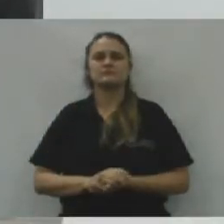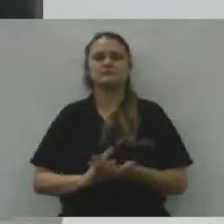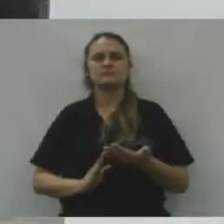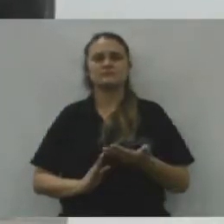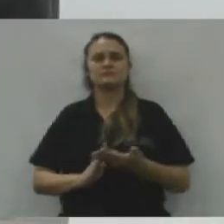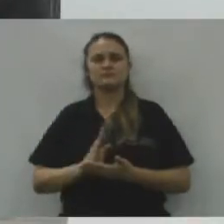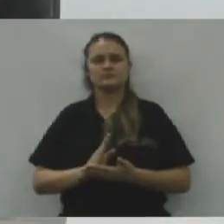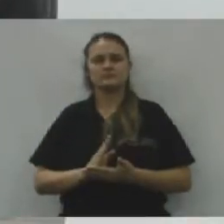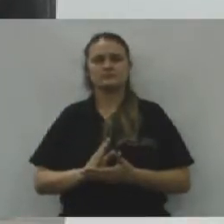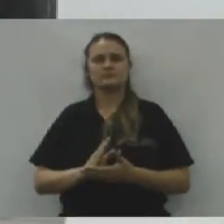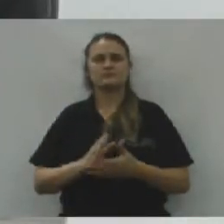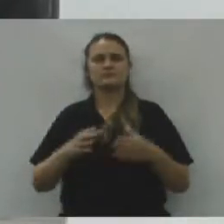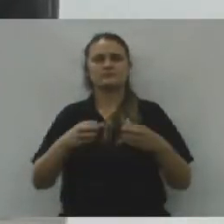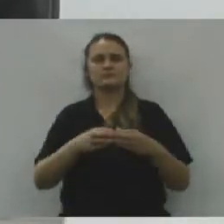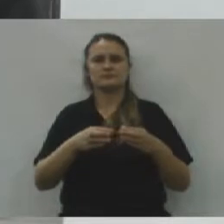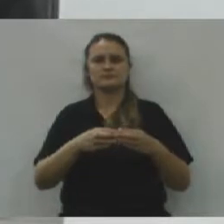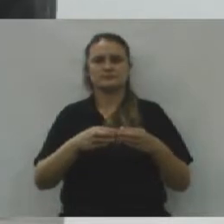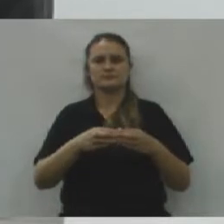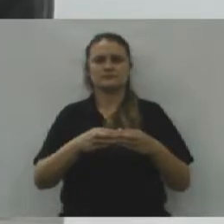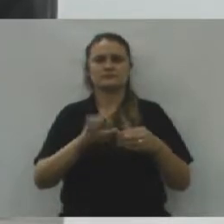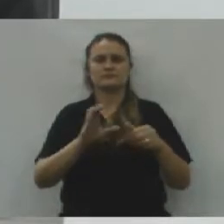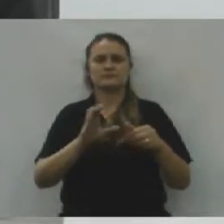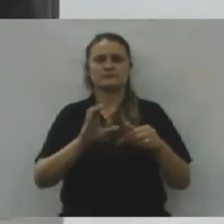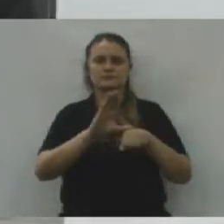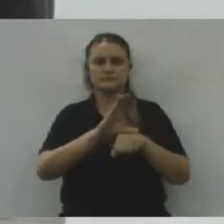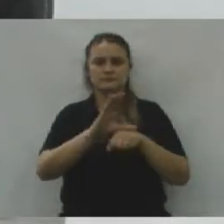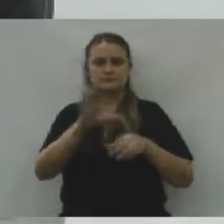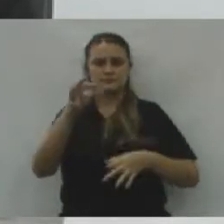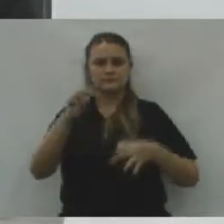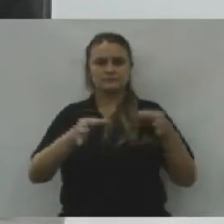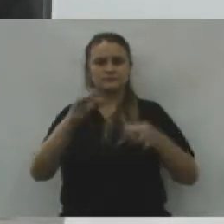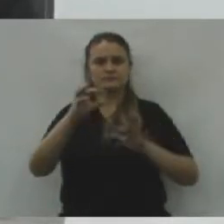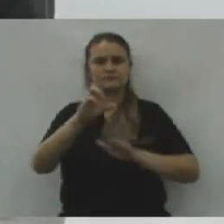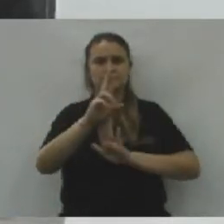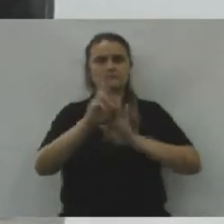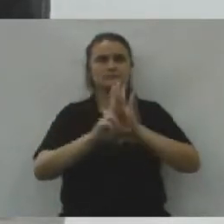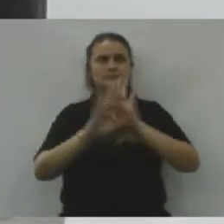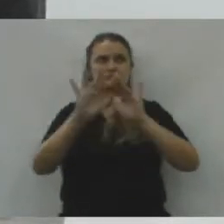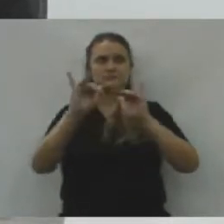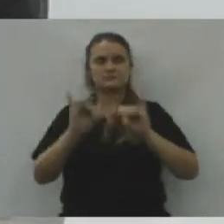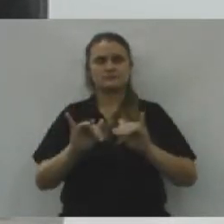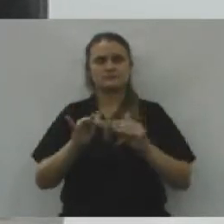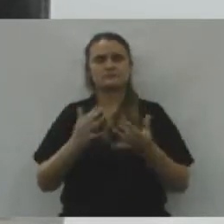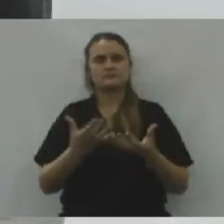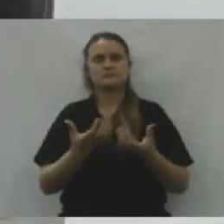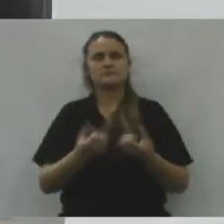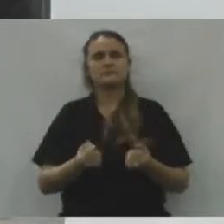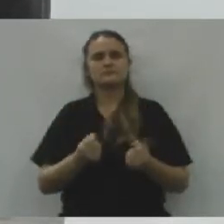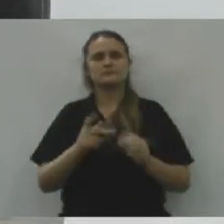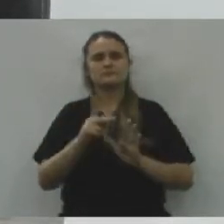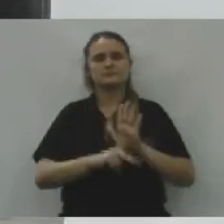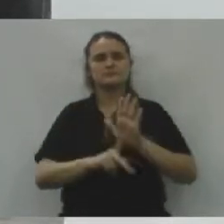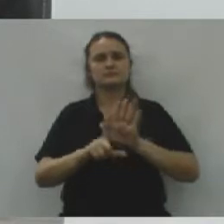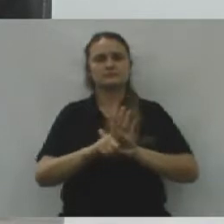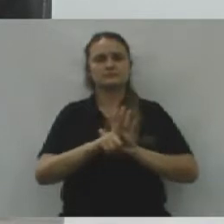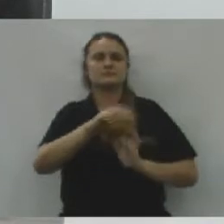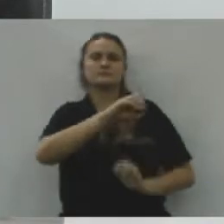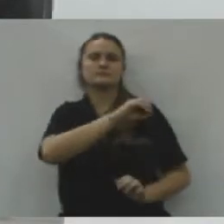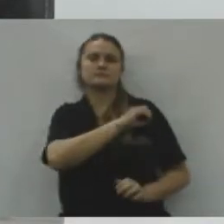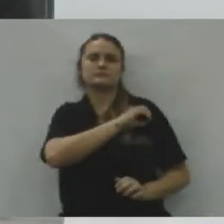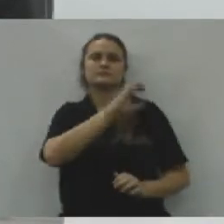Aprovado o parecer fundamentado da Comissão de Constituição, Justiça e Redação Final, favorável ao projeto de lei ordinária